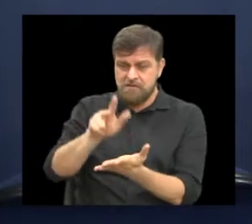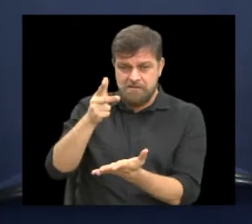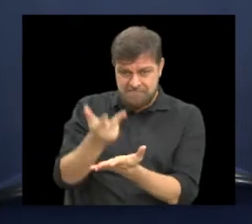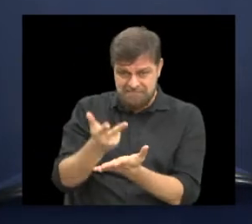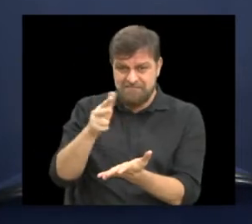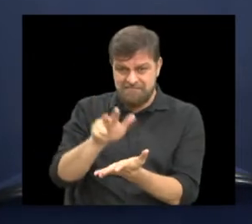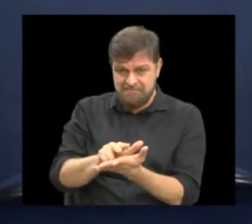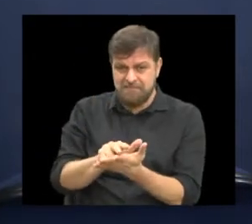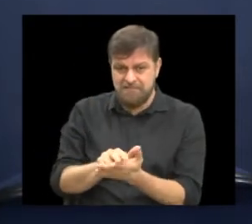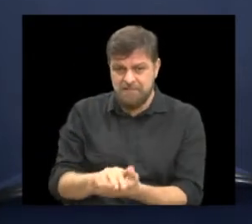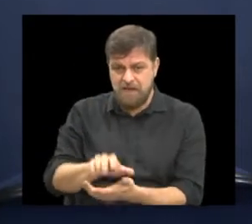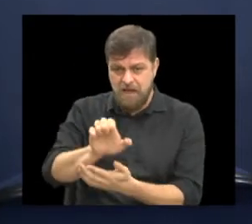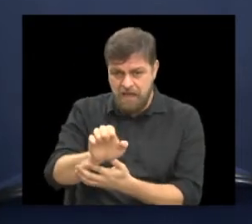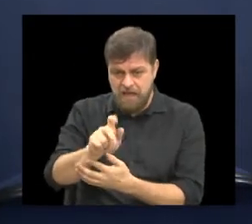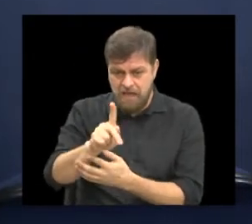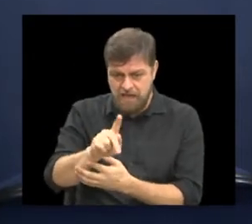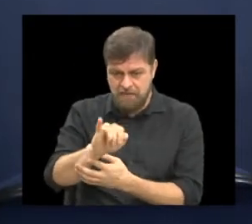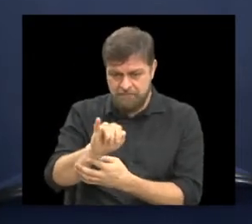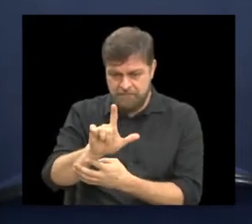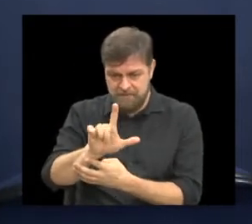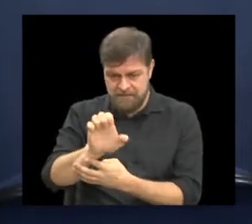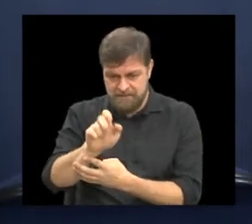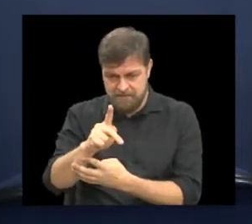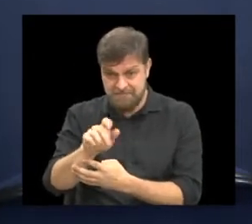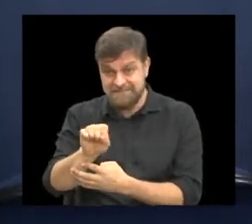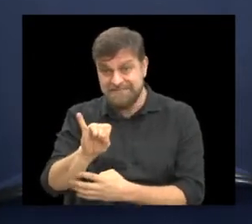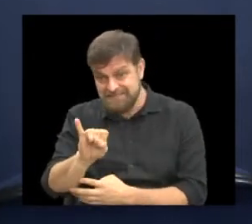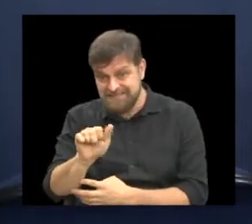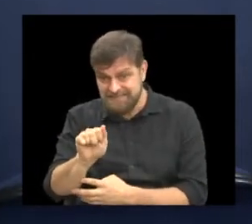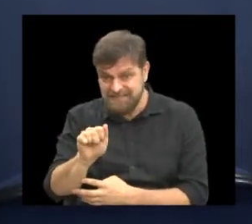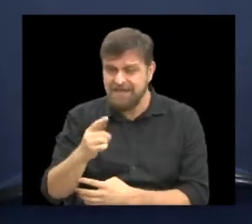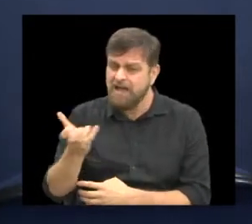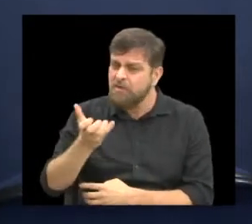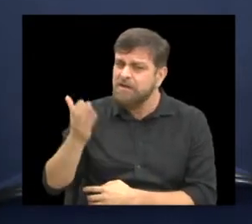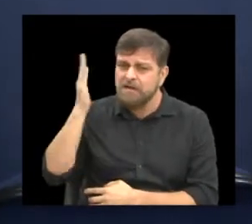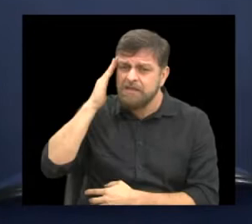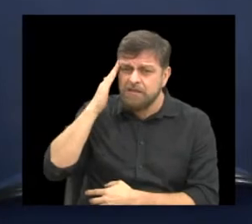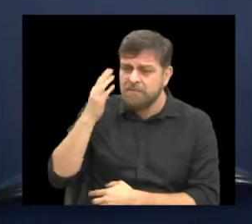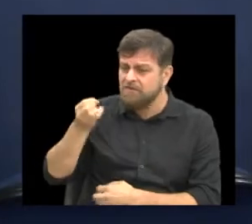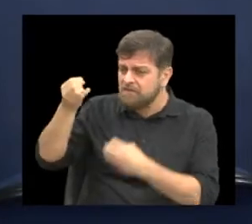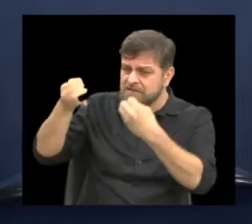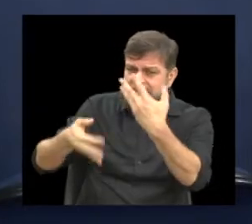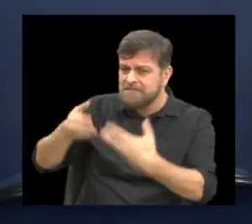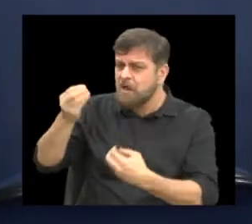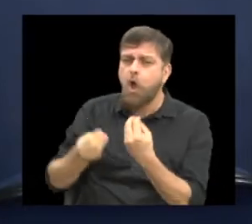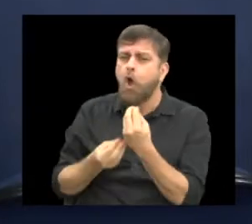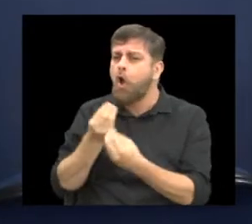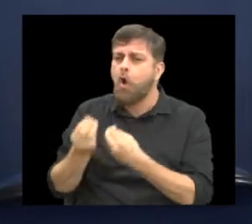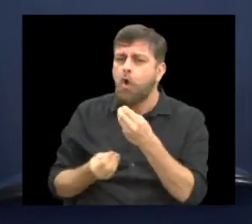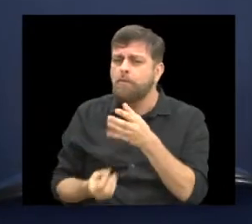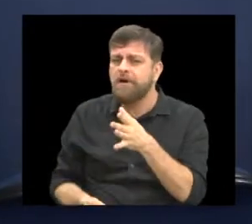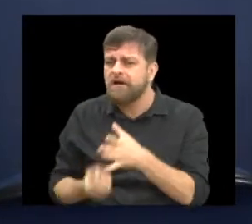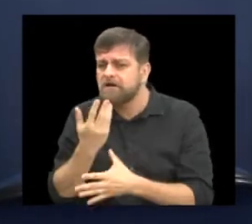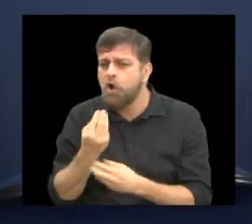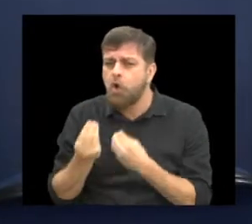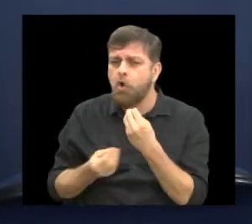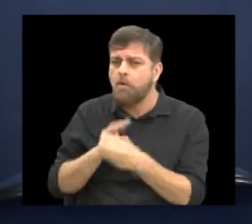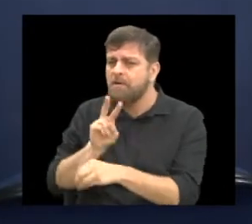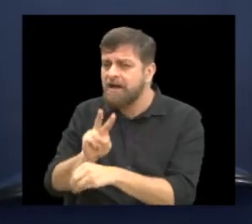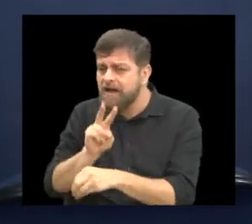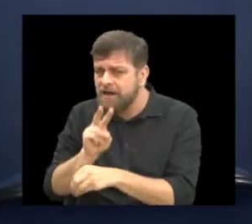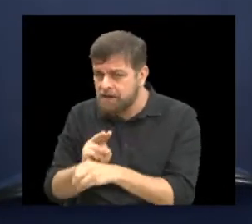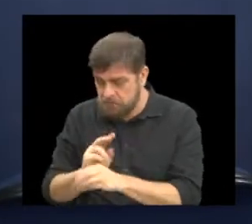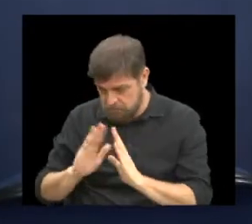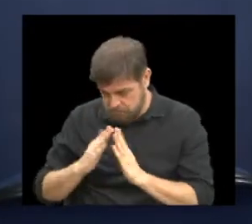nessas crianças, né, nessas pessoas. Então, eu queria saber que vocês falassem, por favor, como que se lida com isso, se acontece